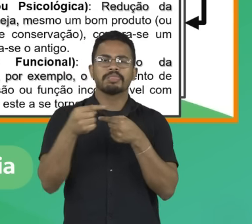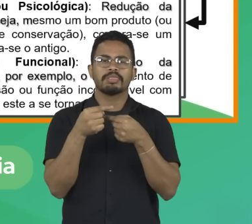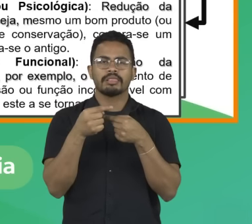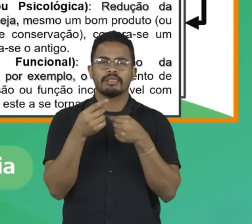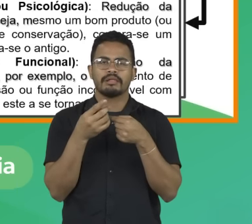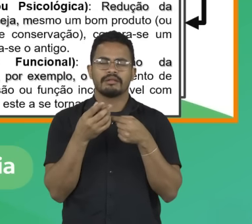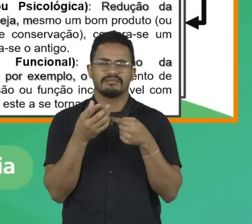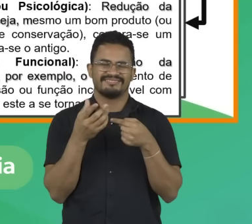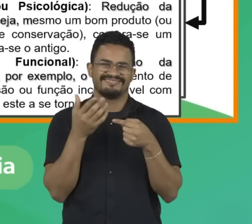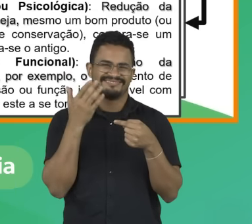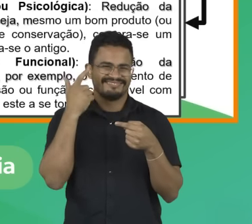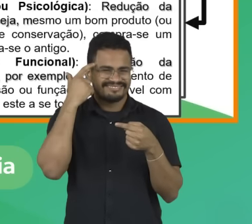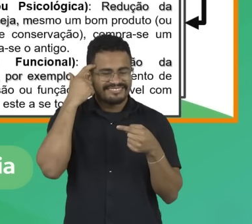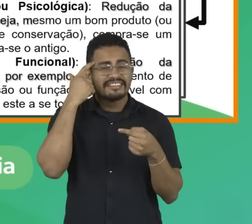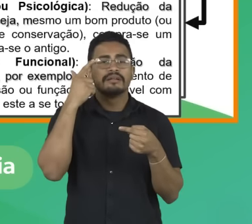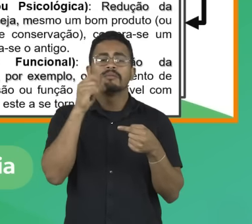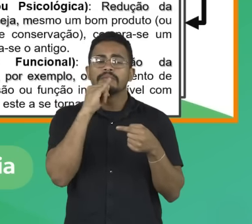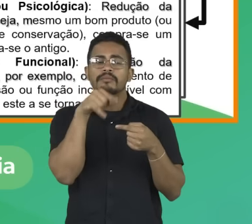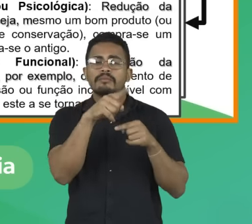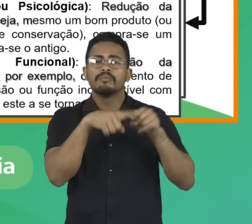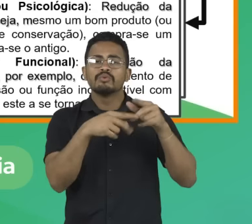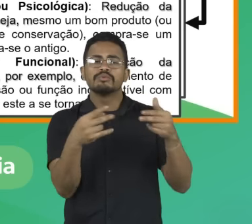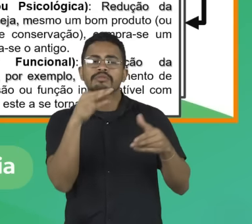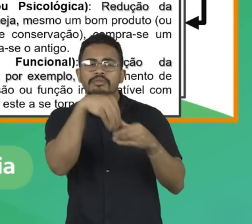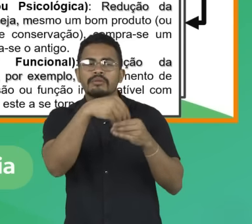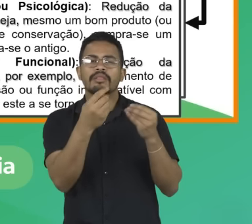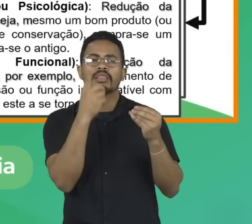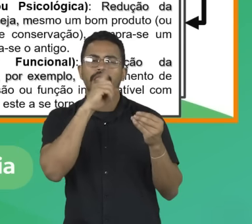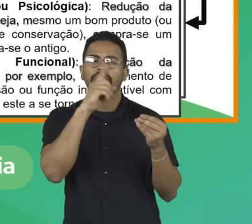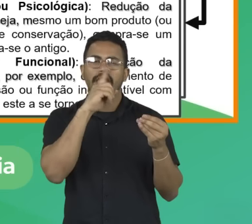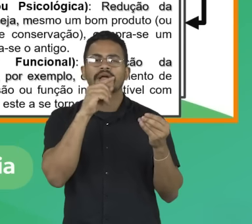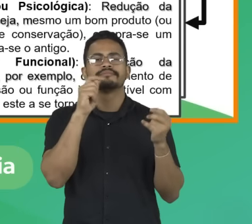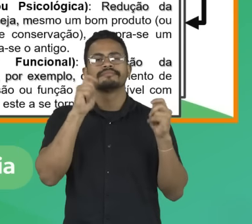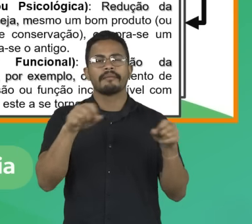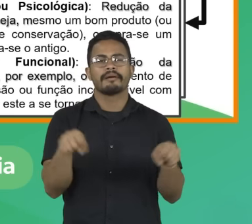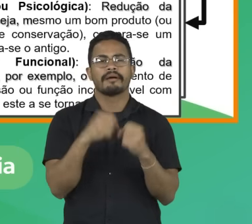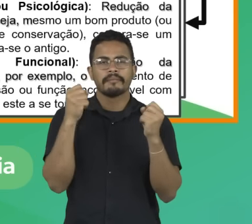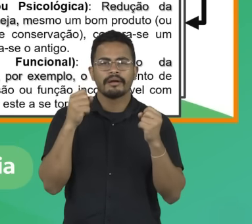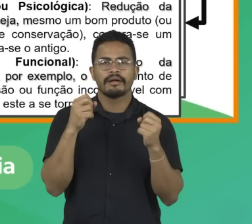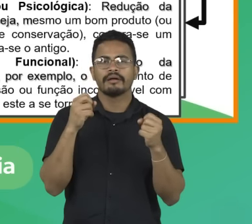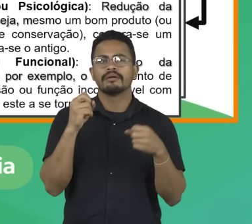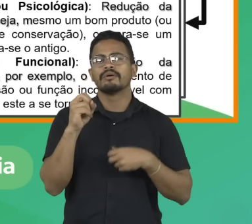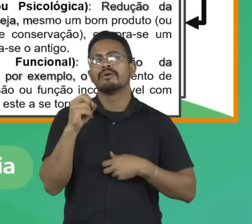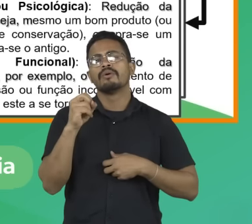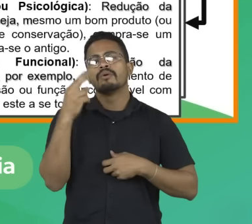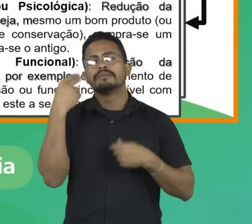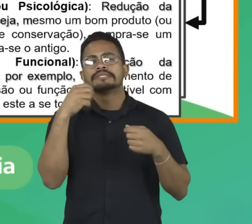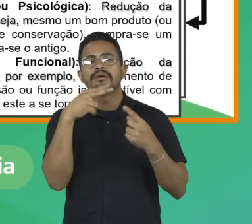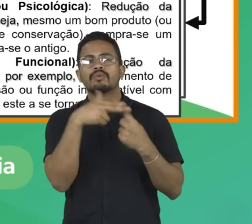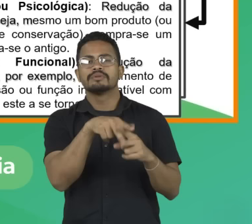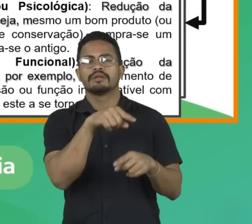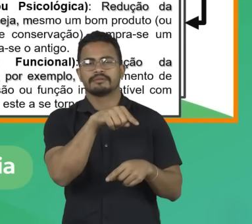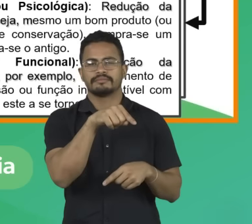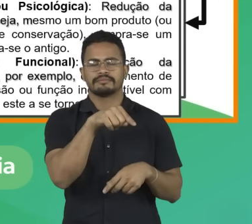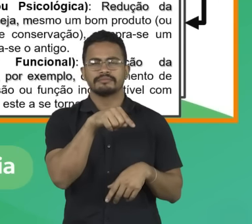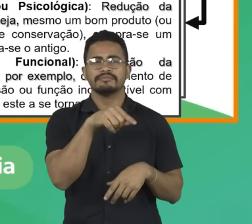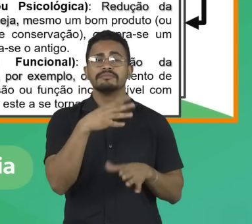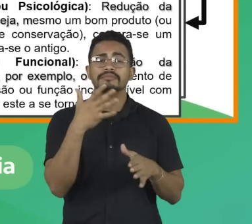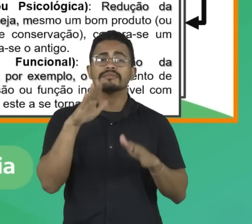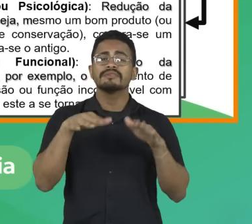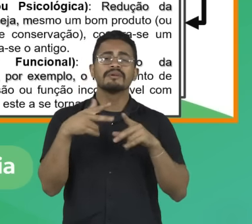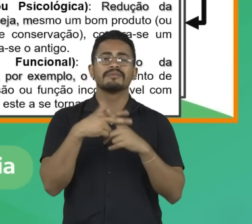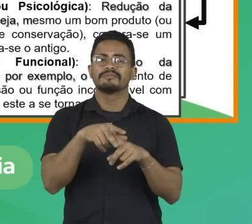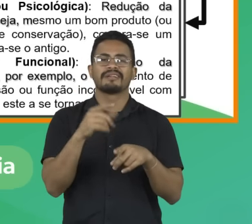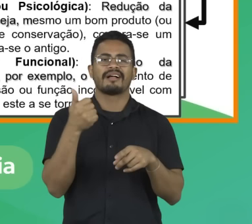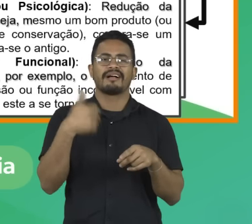as condições do produto sejam mais suscetíveis à quebra ou à necessidade de reparo. E muitas vezes esse reparo não compensa. Por